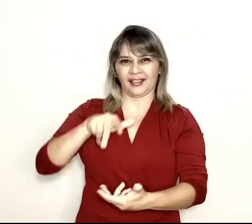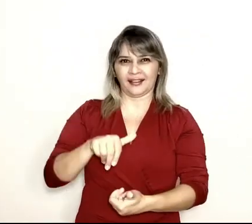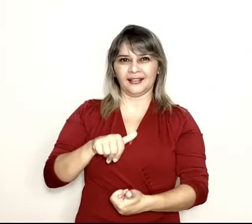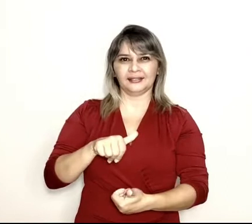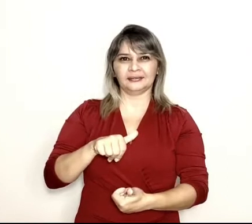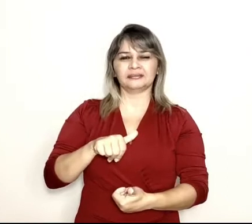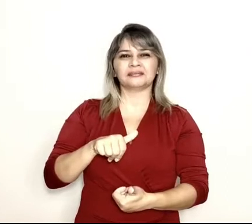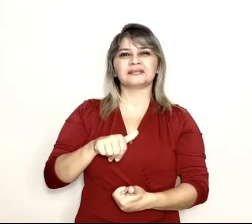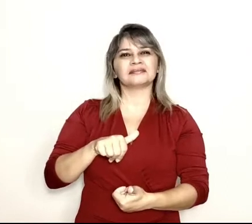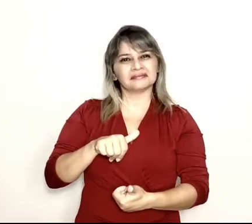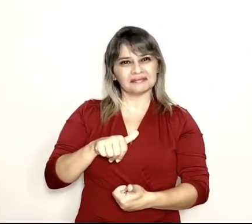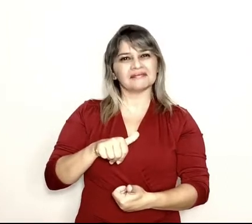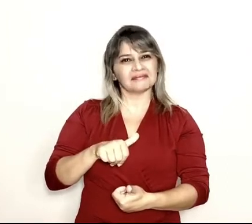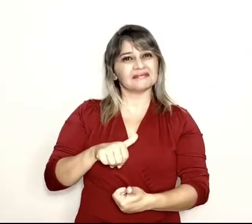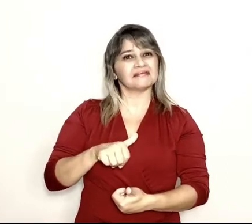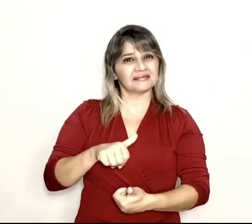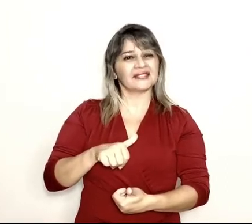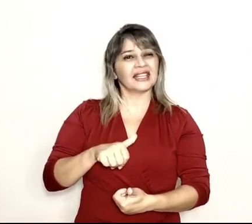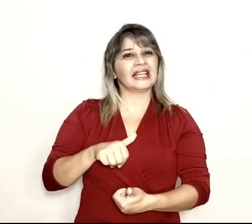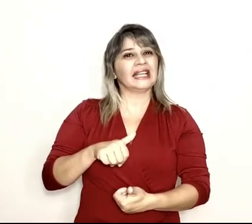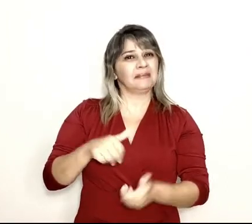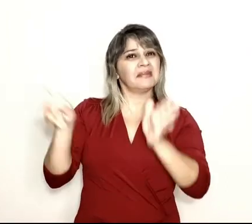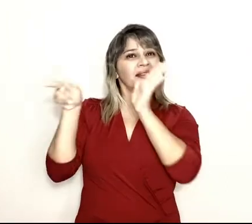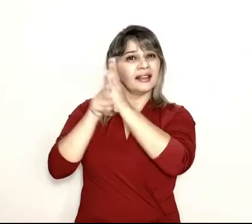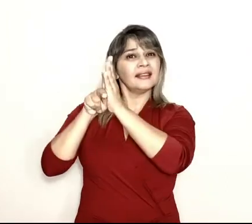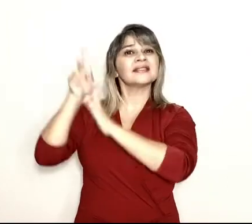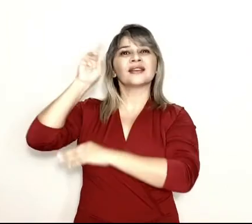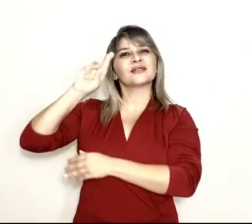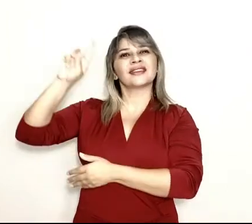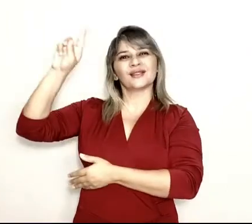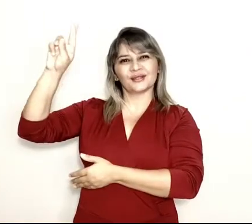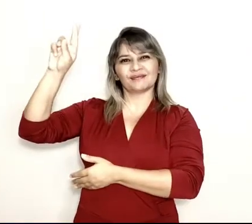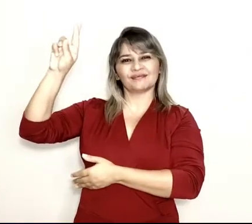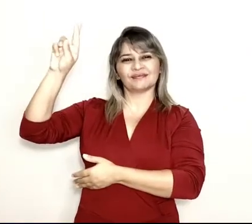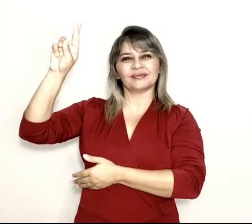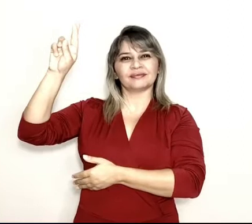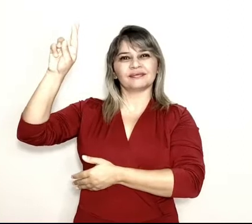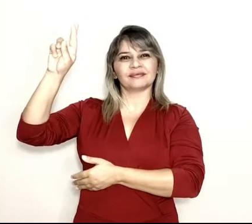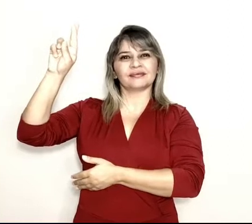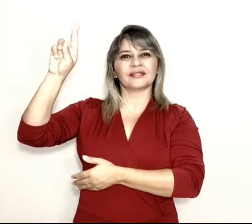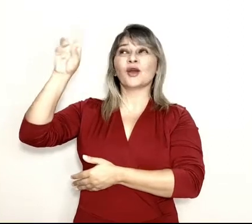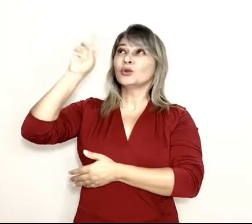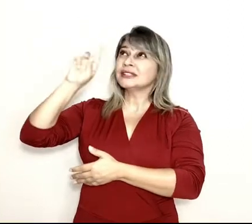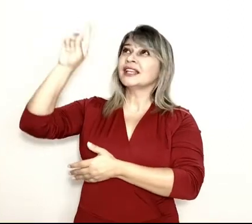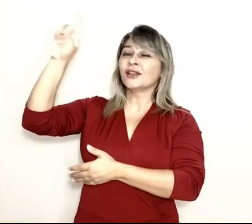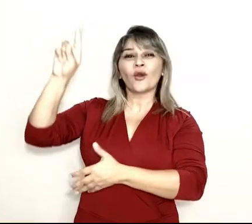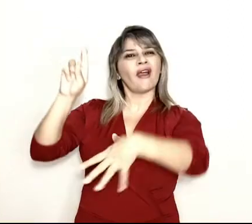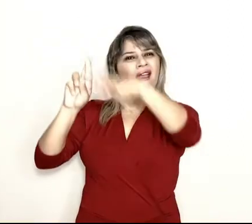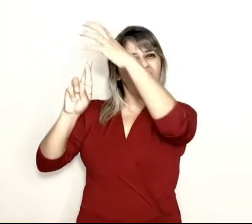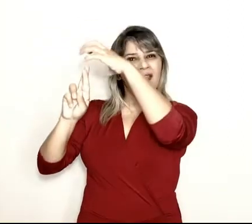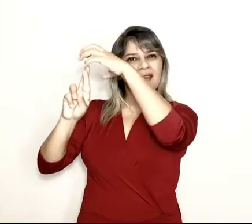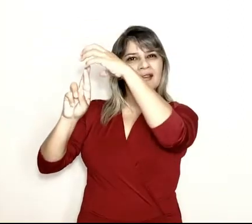As riquezas da terra vêm de ti. Tu governas todas as coisas com o teu poder e a